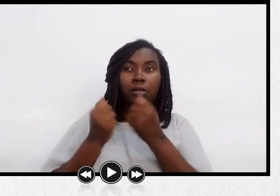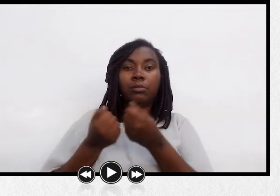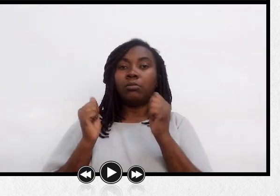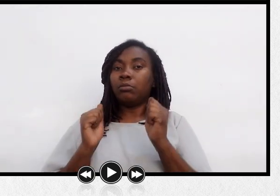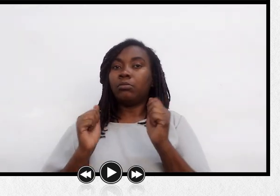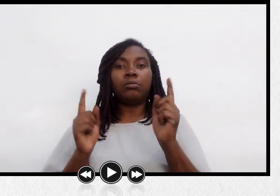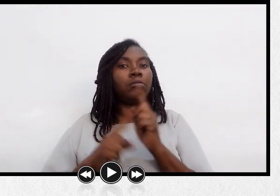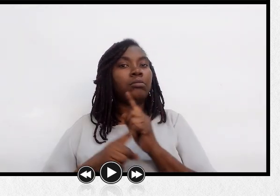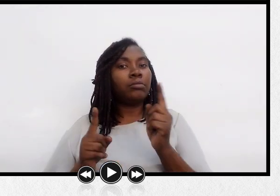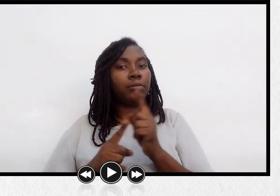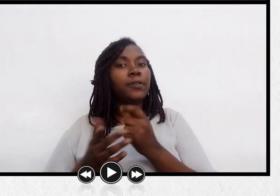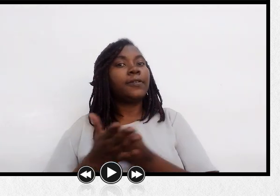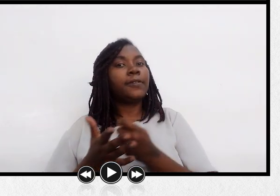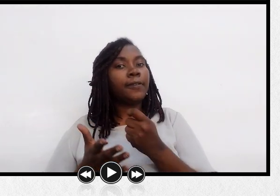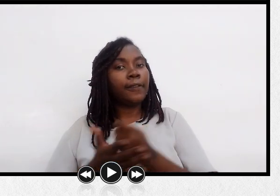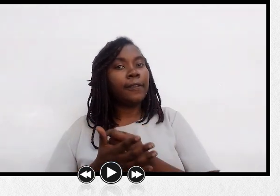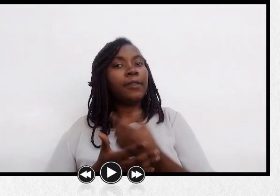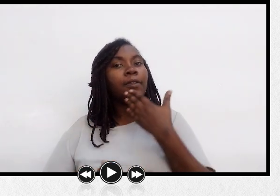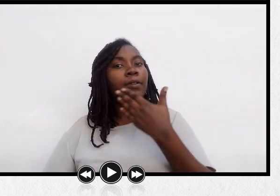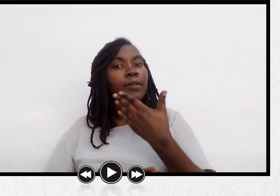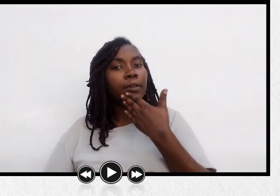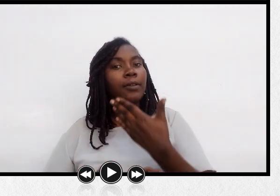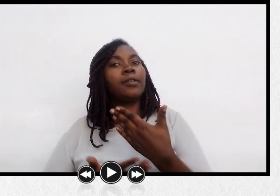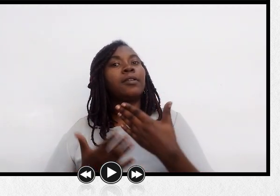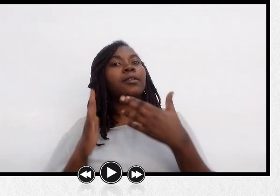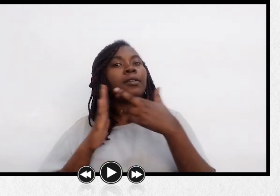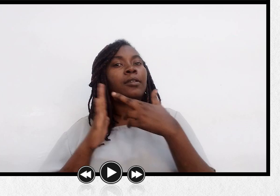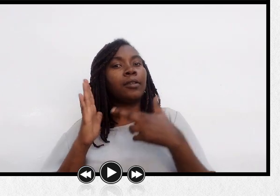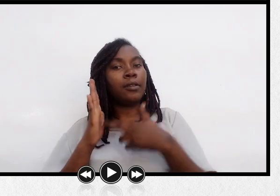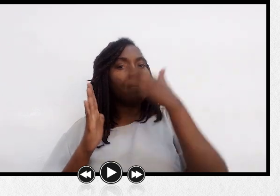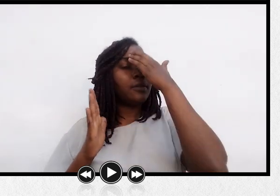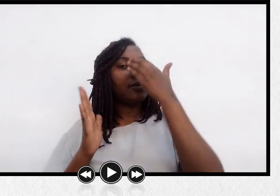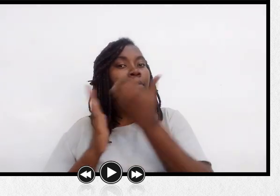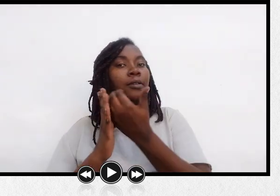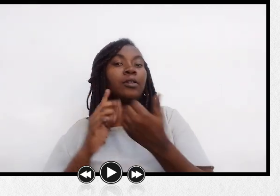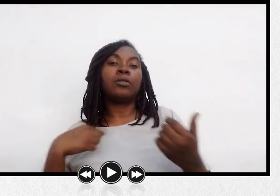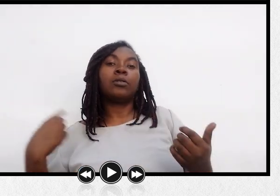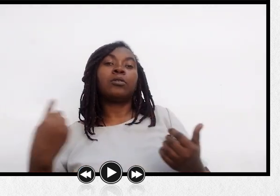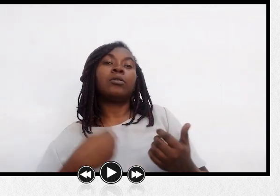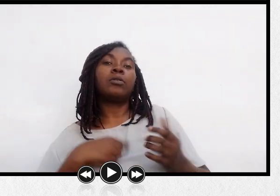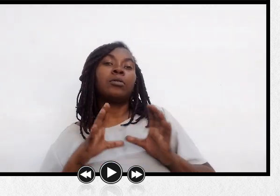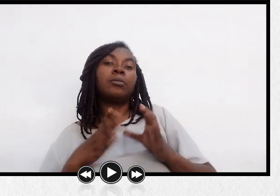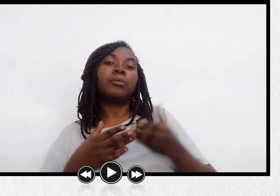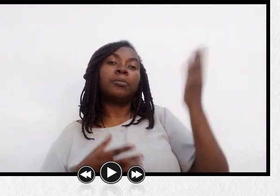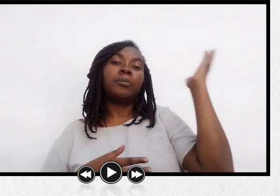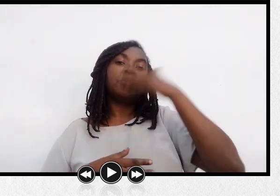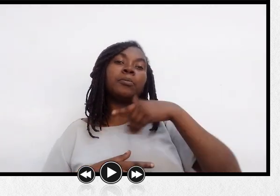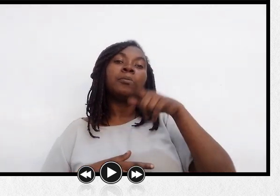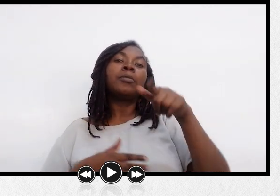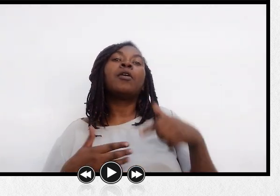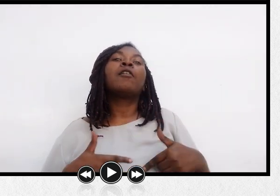que focar nesses, o critério no nosso comitê é você comprovar